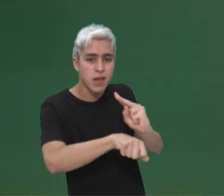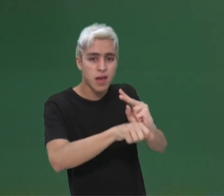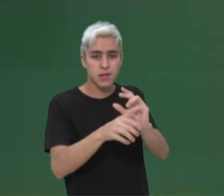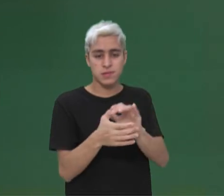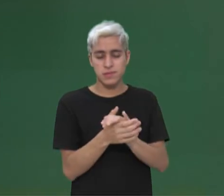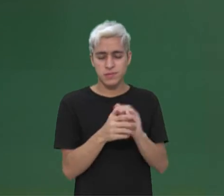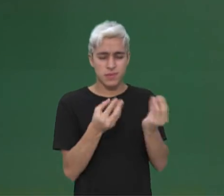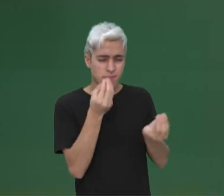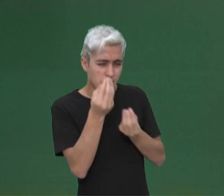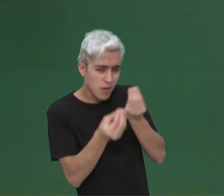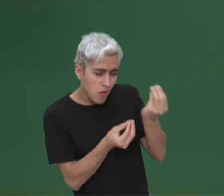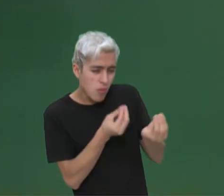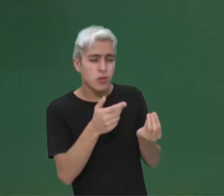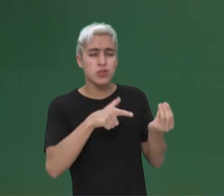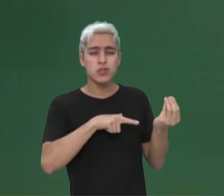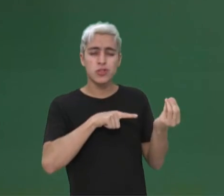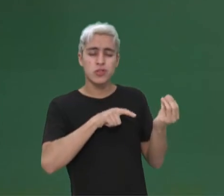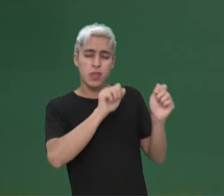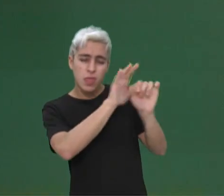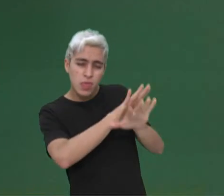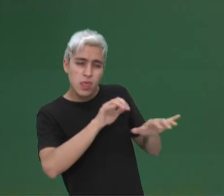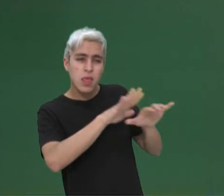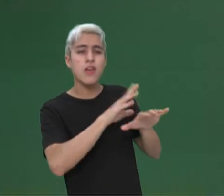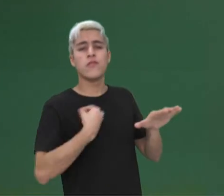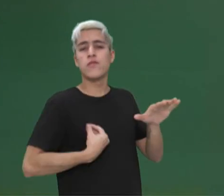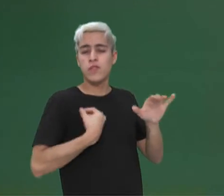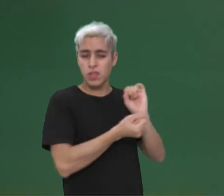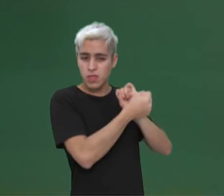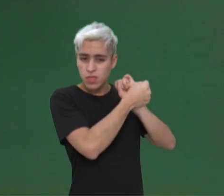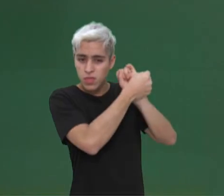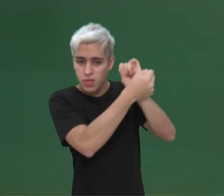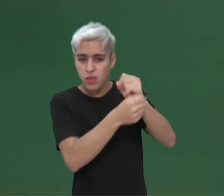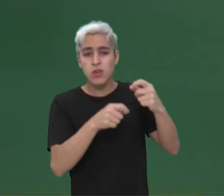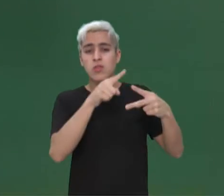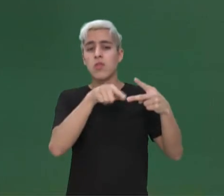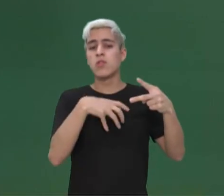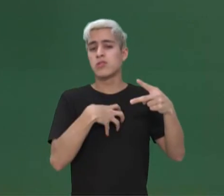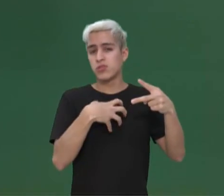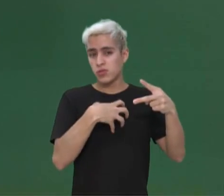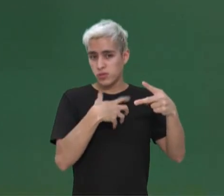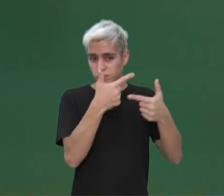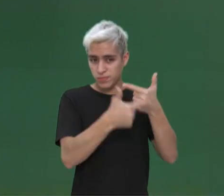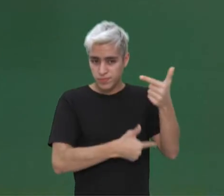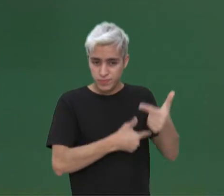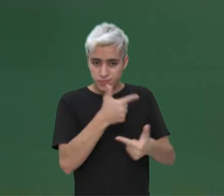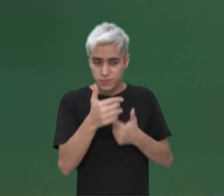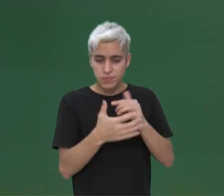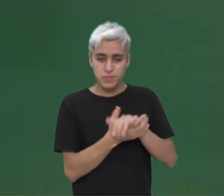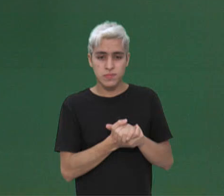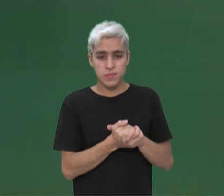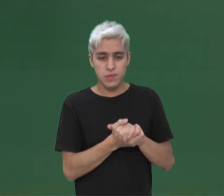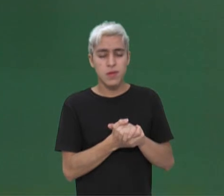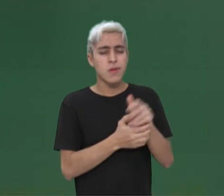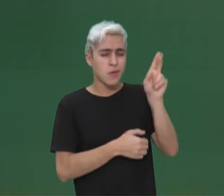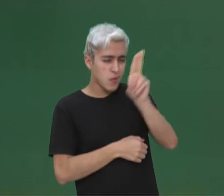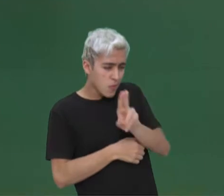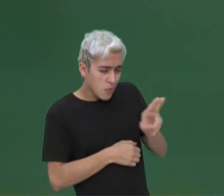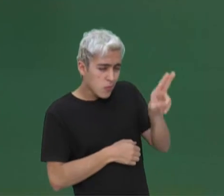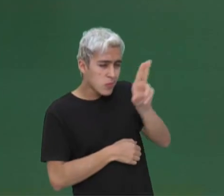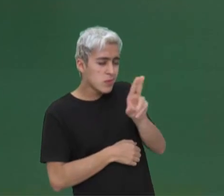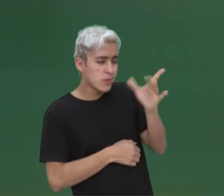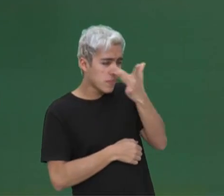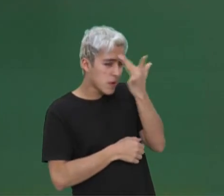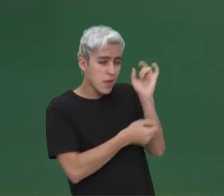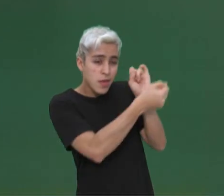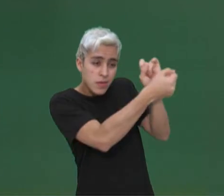de maneira disfarçada, presente na mita e na encomenda. Forte uso de mão de obra escrava,